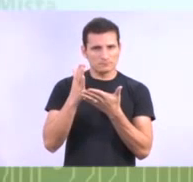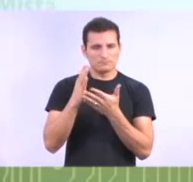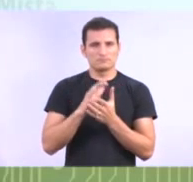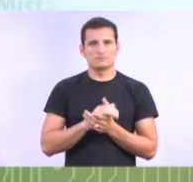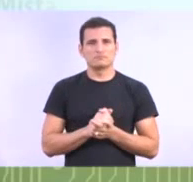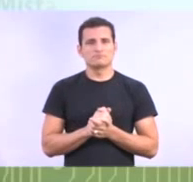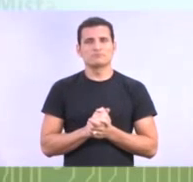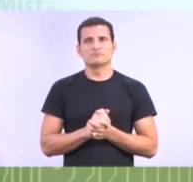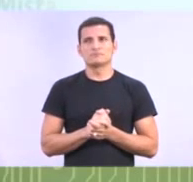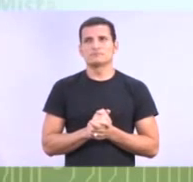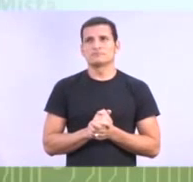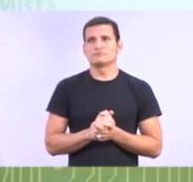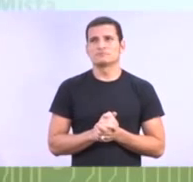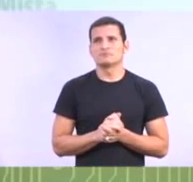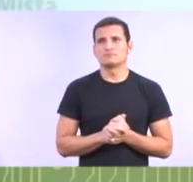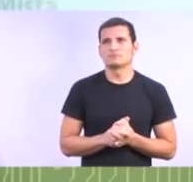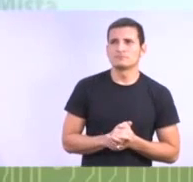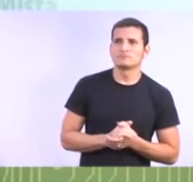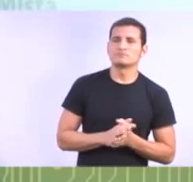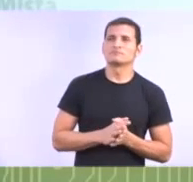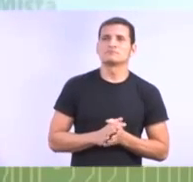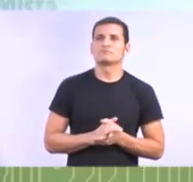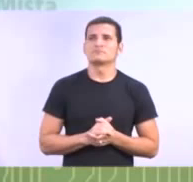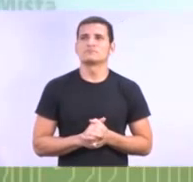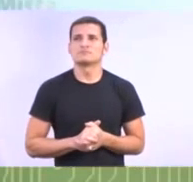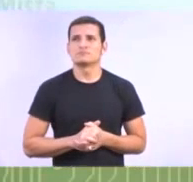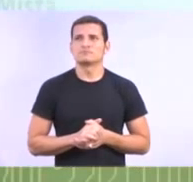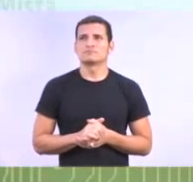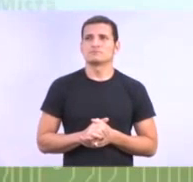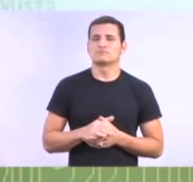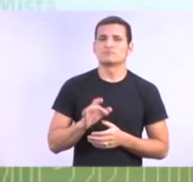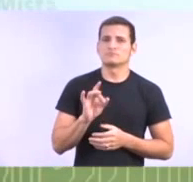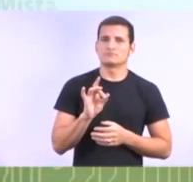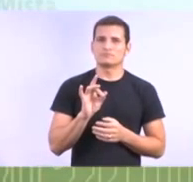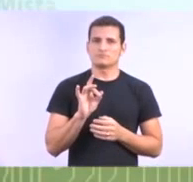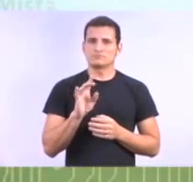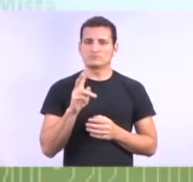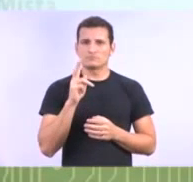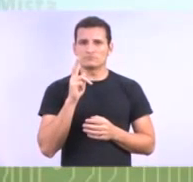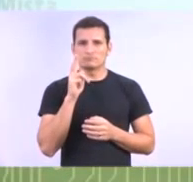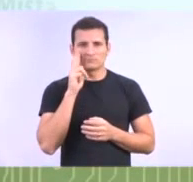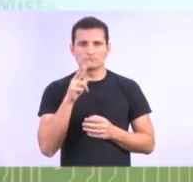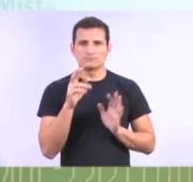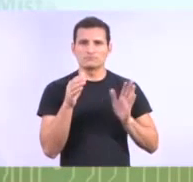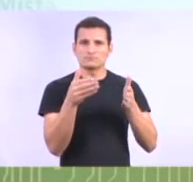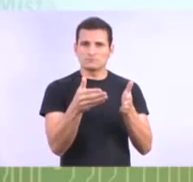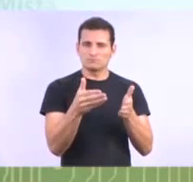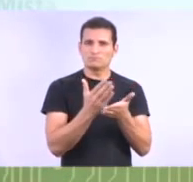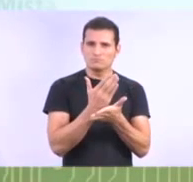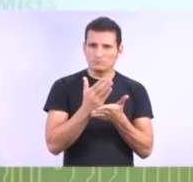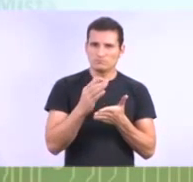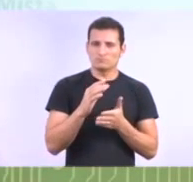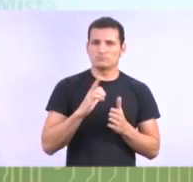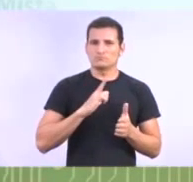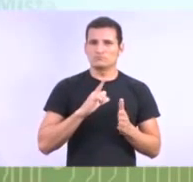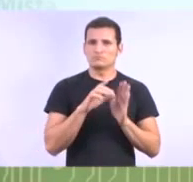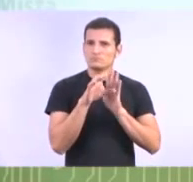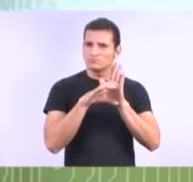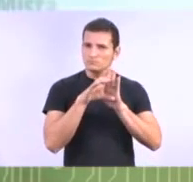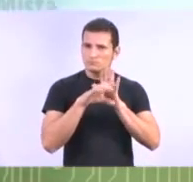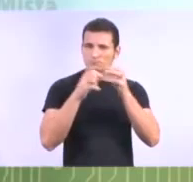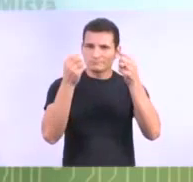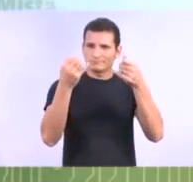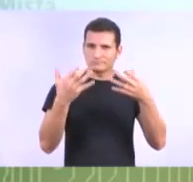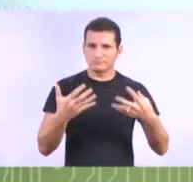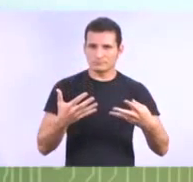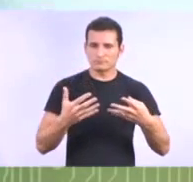nos concentrar aqui em algumas em específico que vão ter os conceitos para a gente trabalhar aqui para frente,